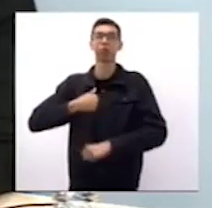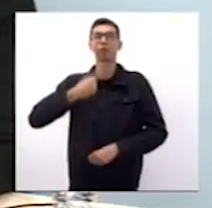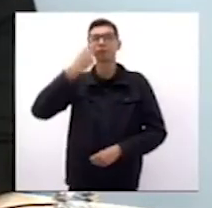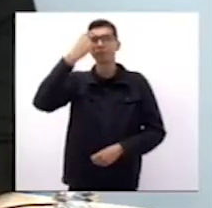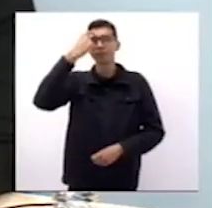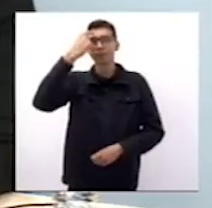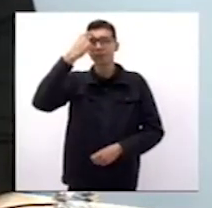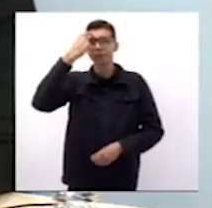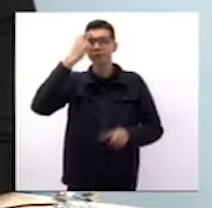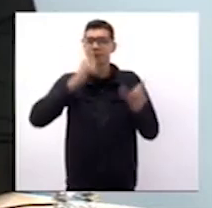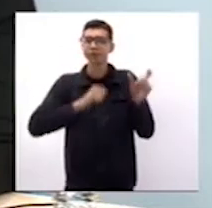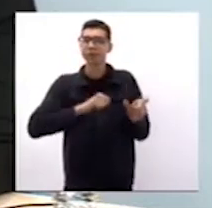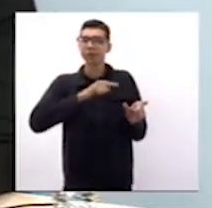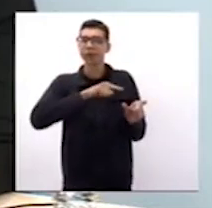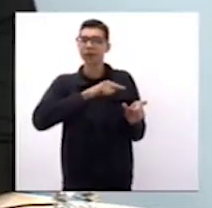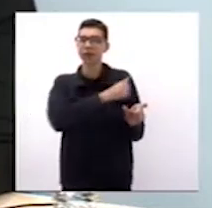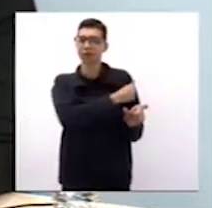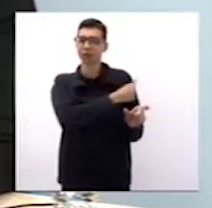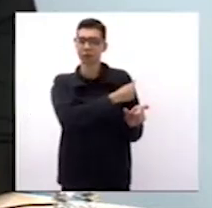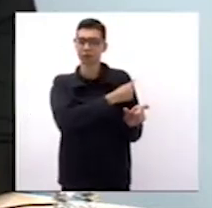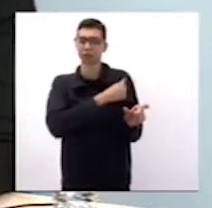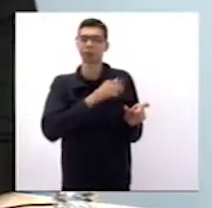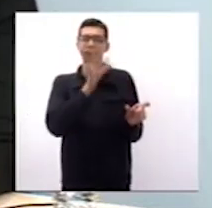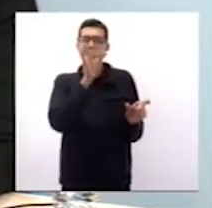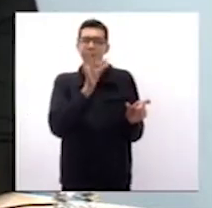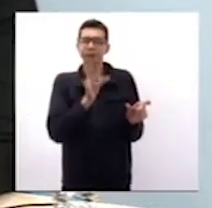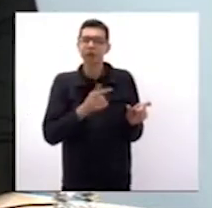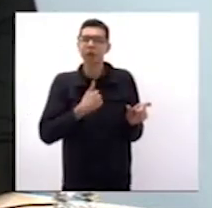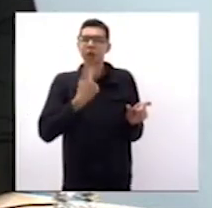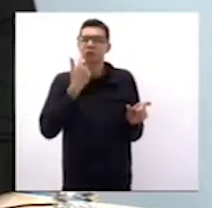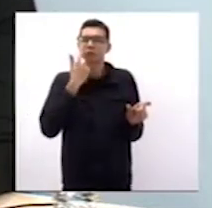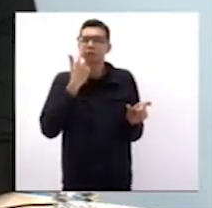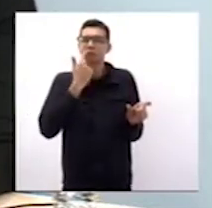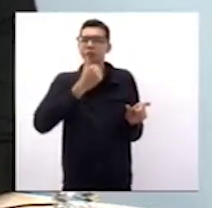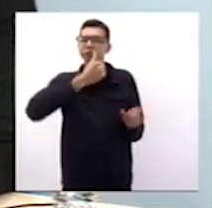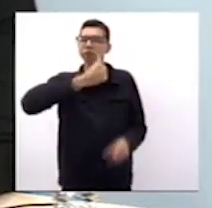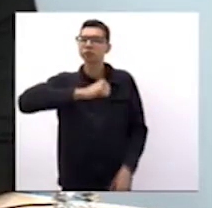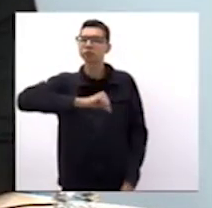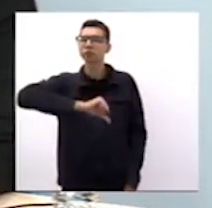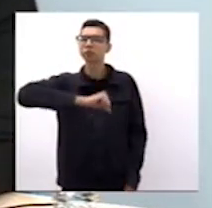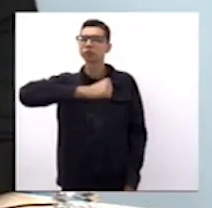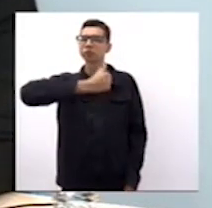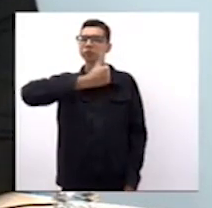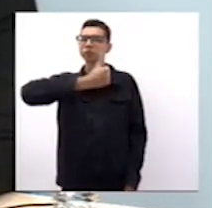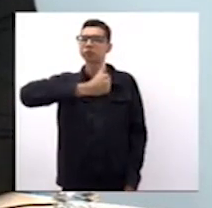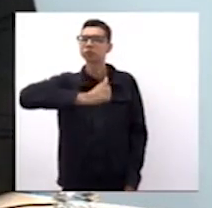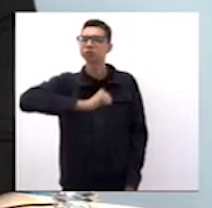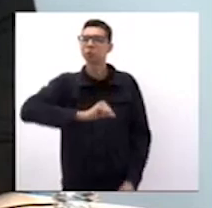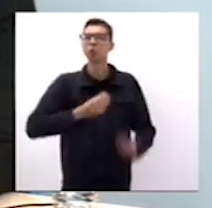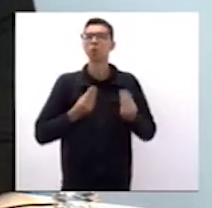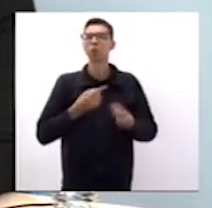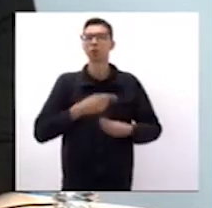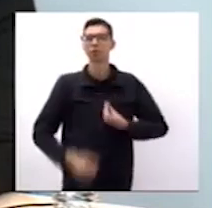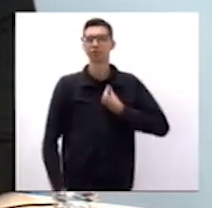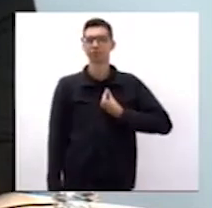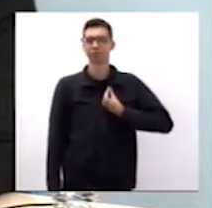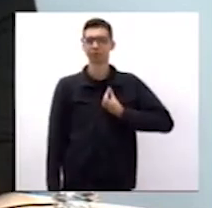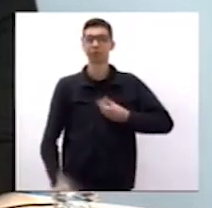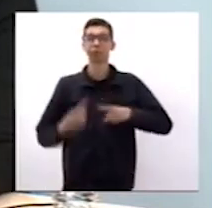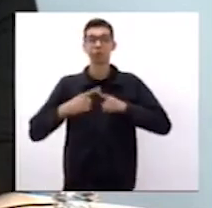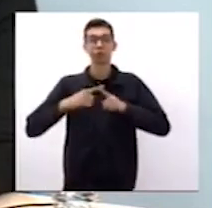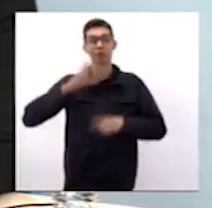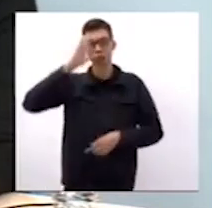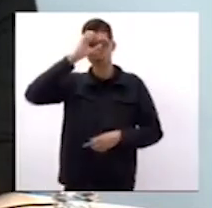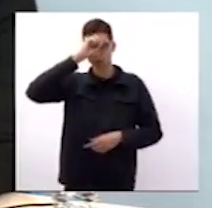como um todo e avaliar a situação em que esse aluno também se encontra, para que a aprendizagem aconteça de forma